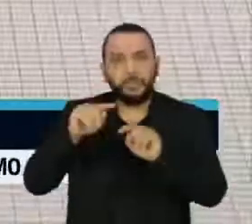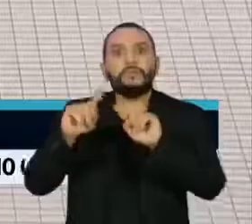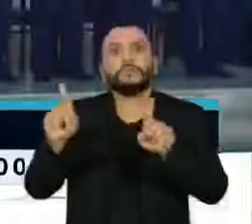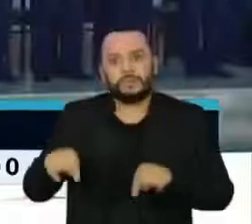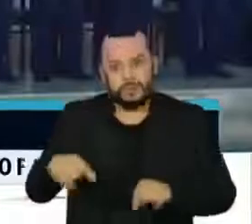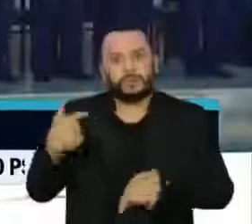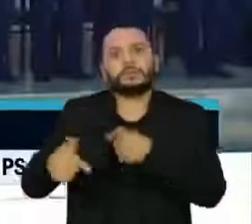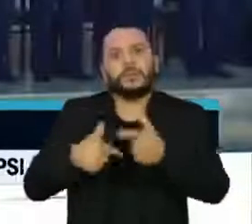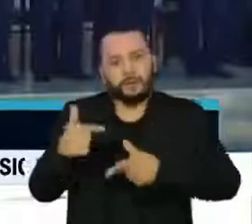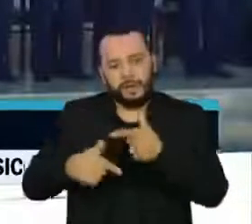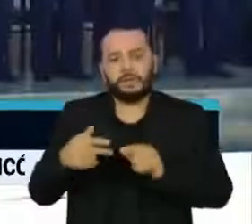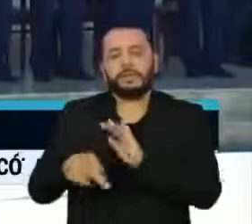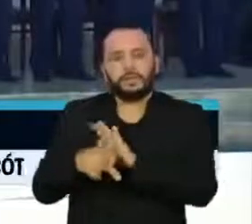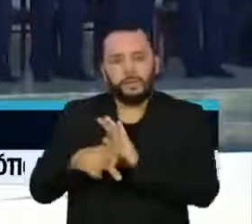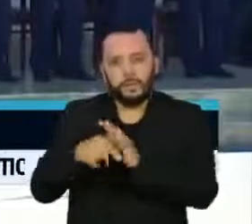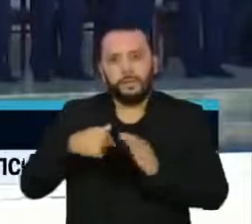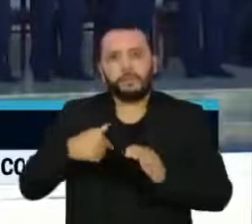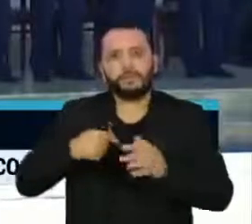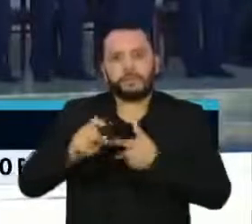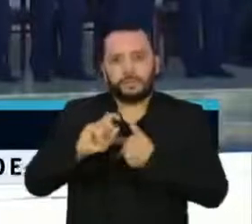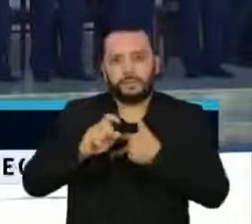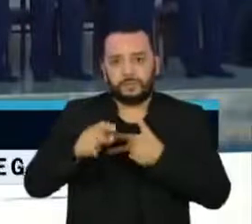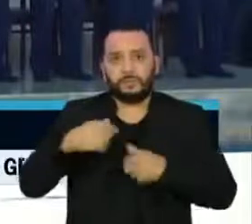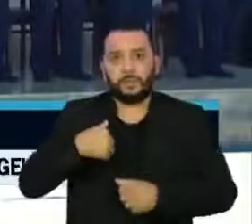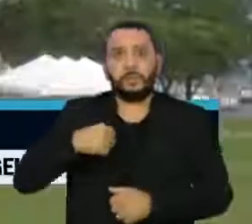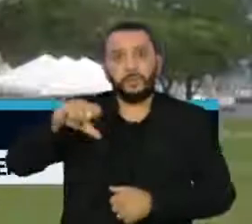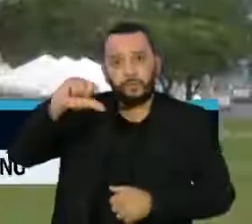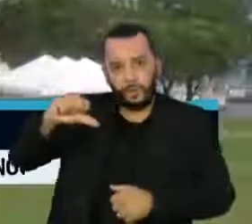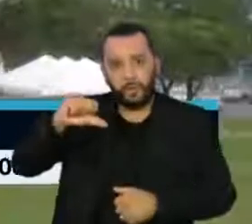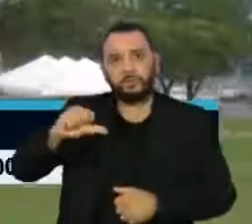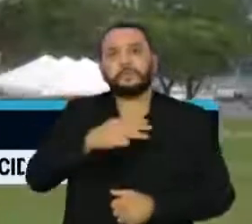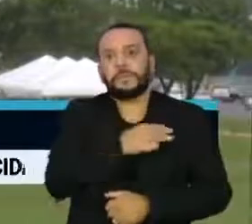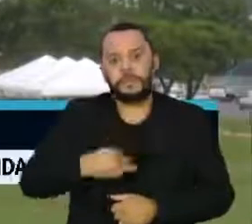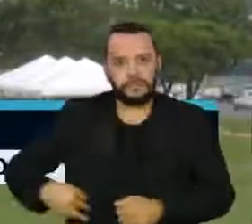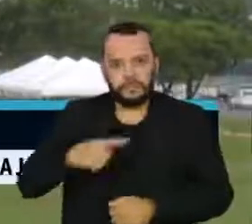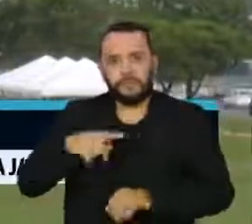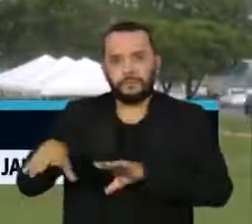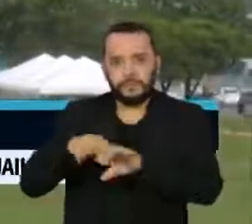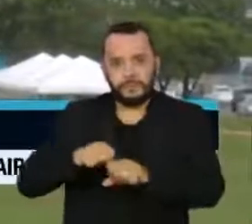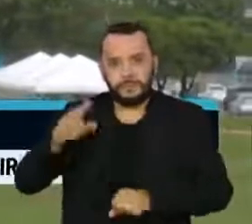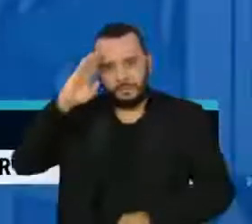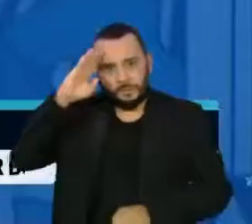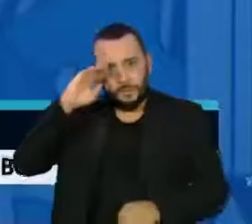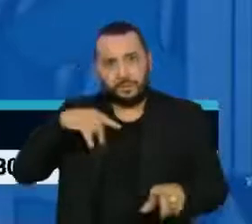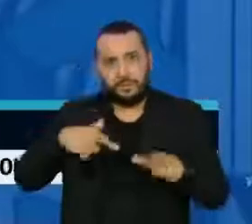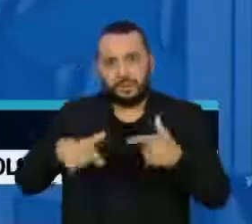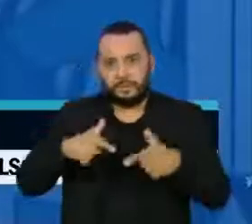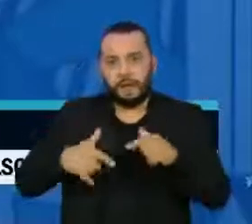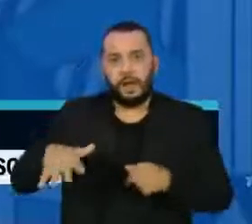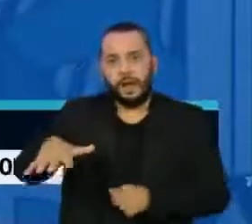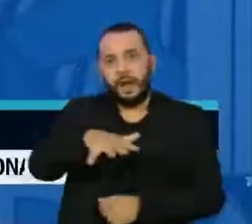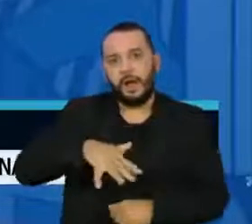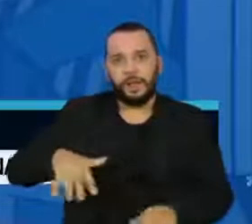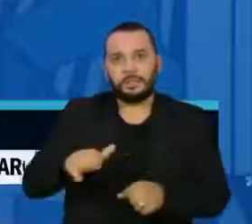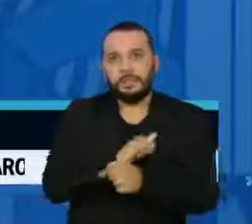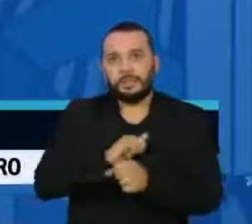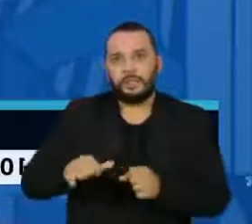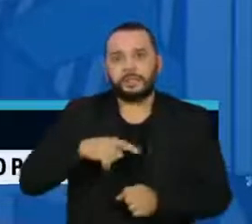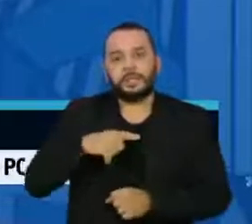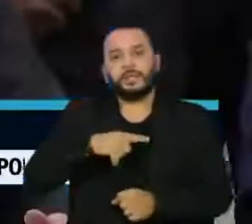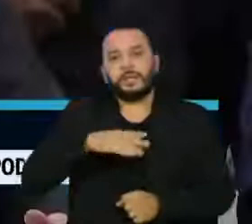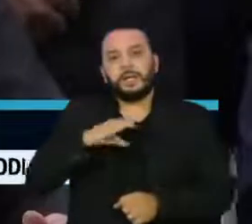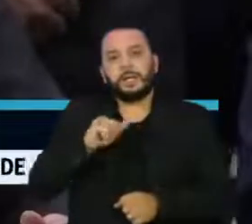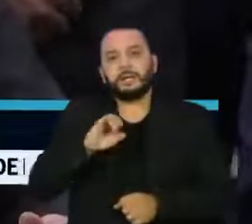da Defesa. 9 dos 23 ministros têm formação militar e ocupam pastas estratégicas, como a Casa Civil com o General